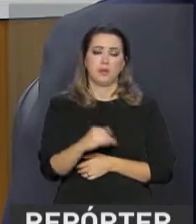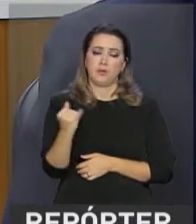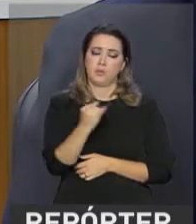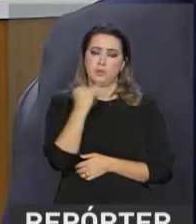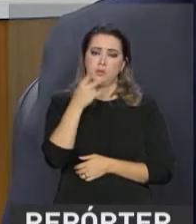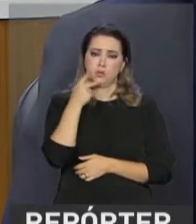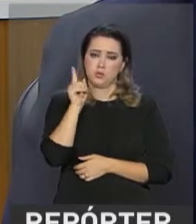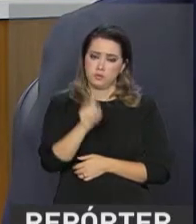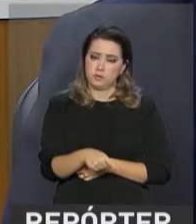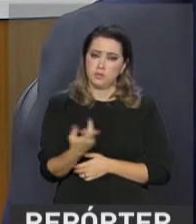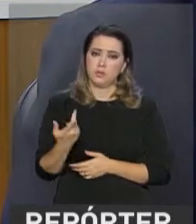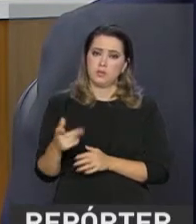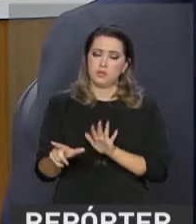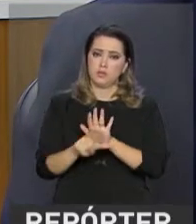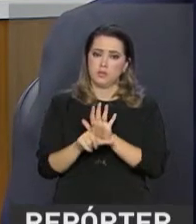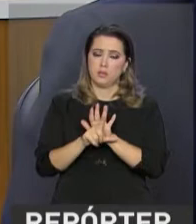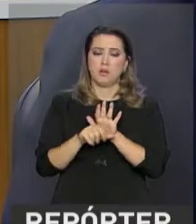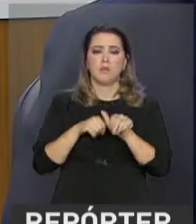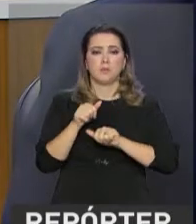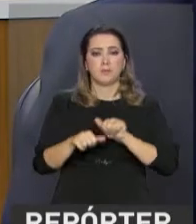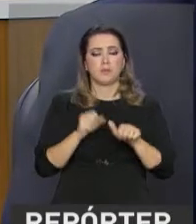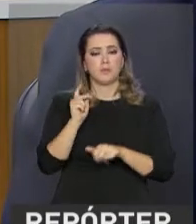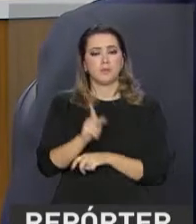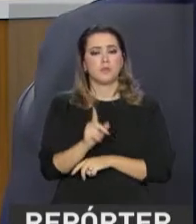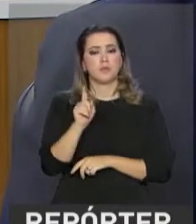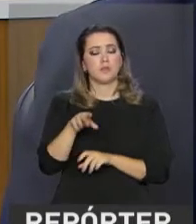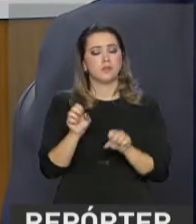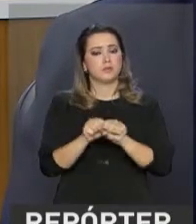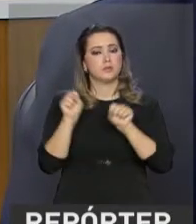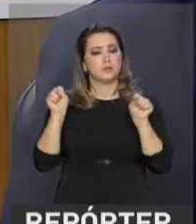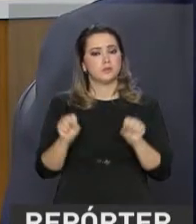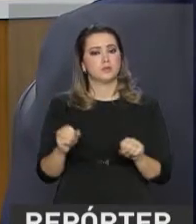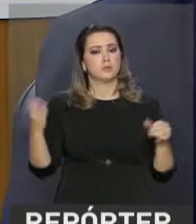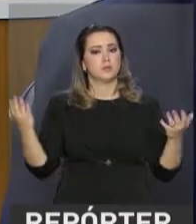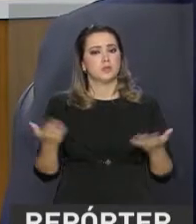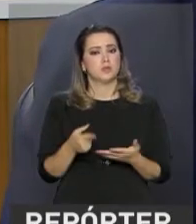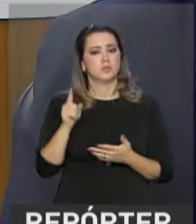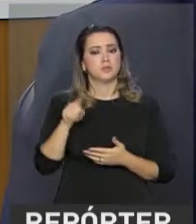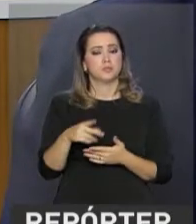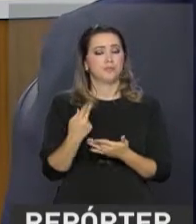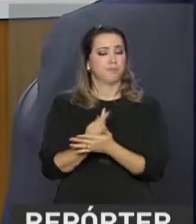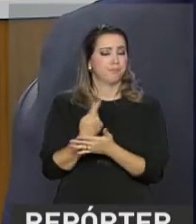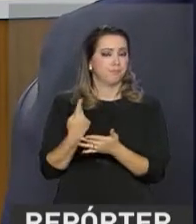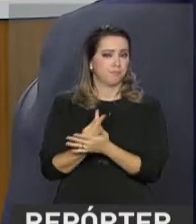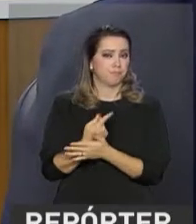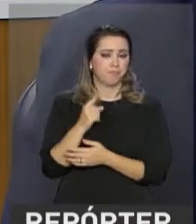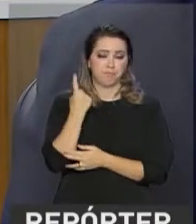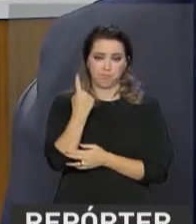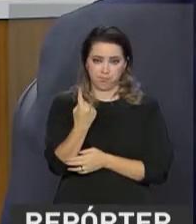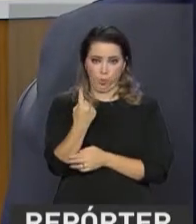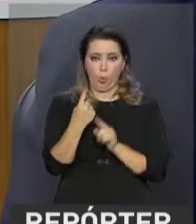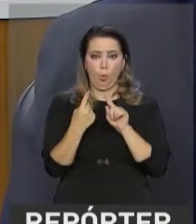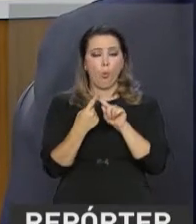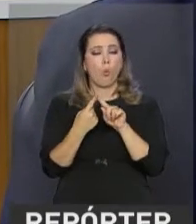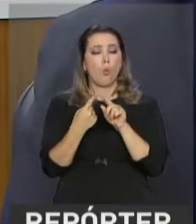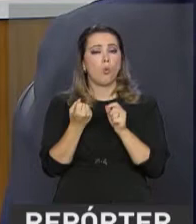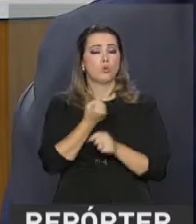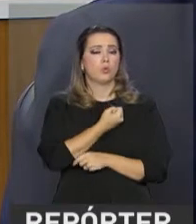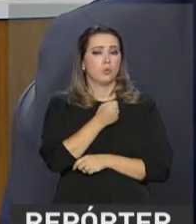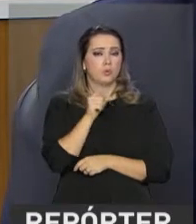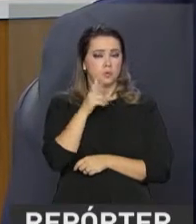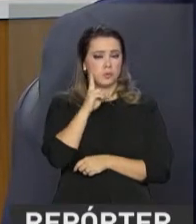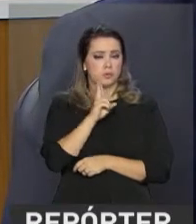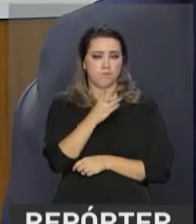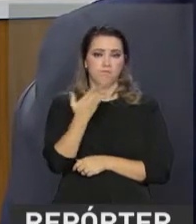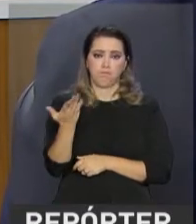reformar a previdência é de que o sistema atual é um sistema muito injusto vou te dar apenas um número pra gente memorizar